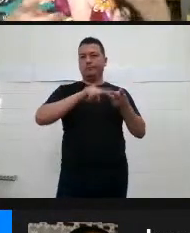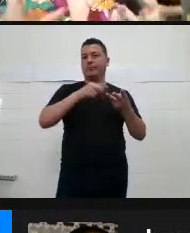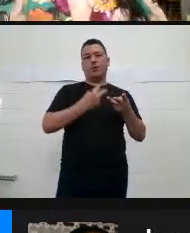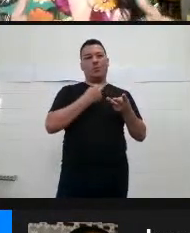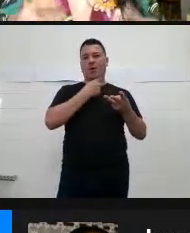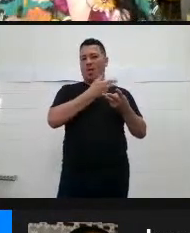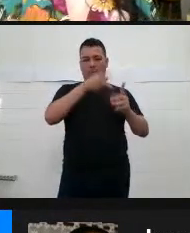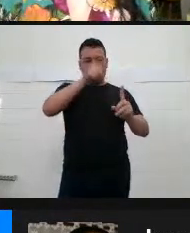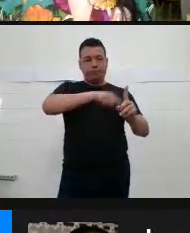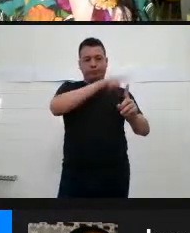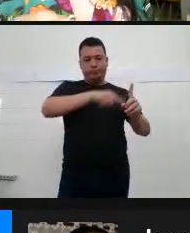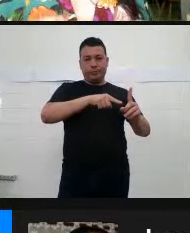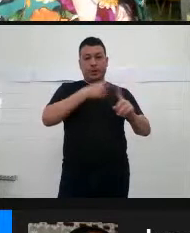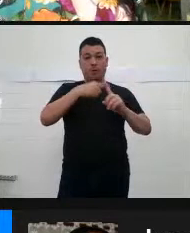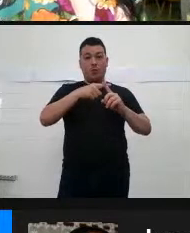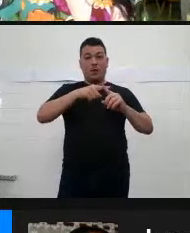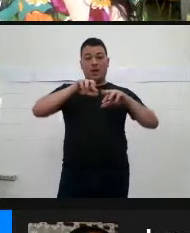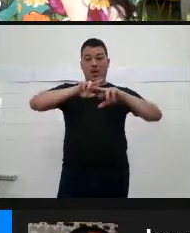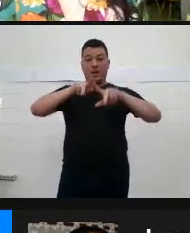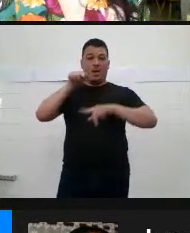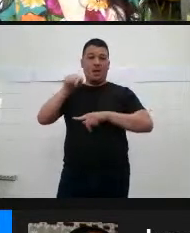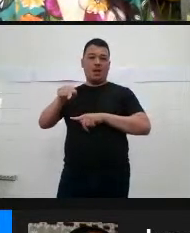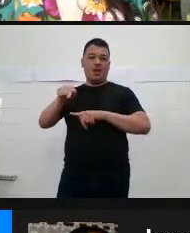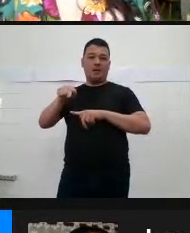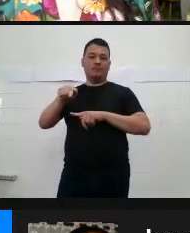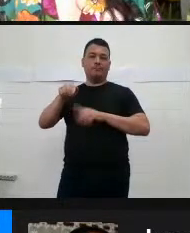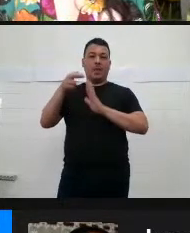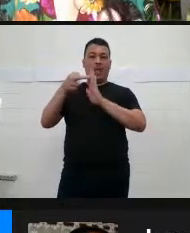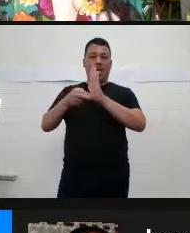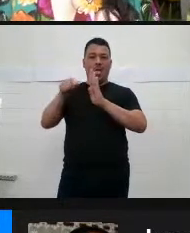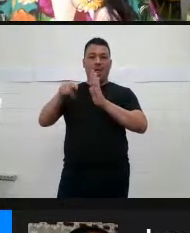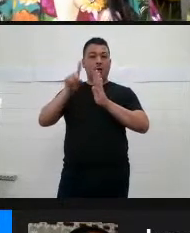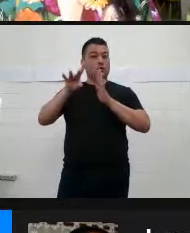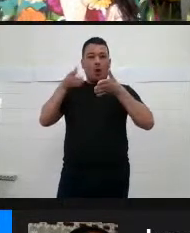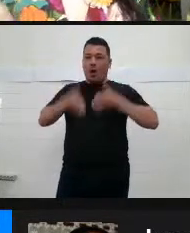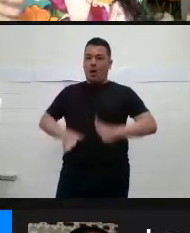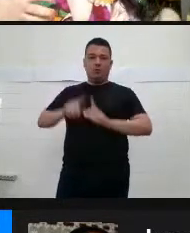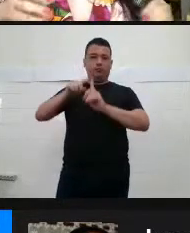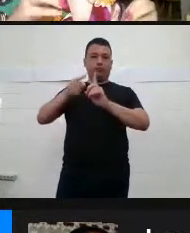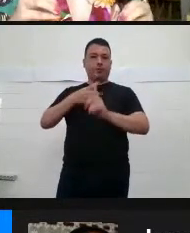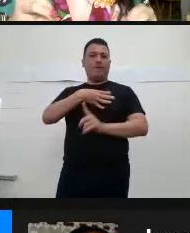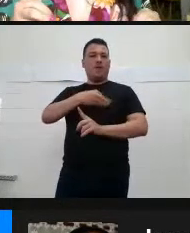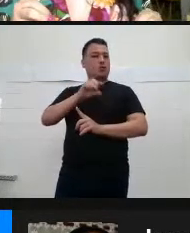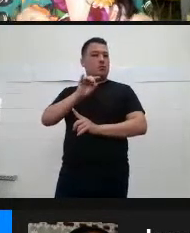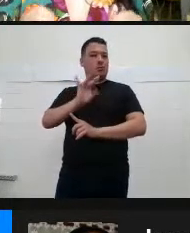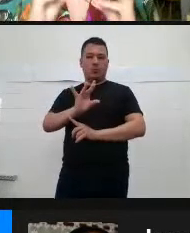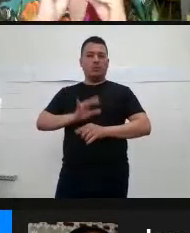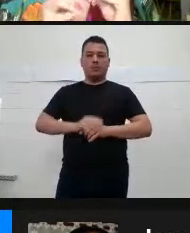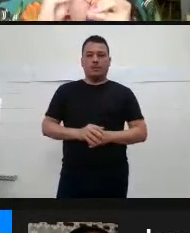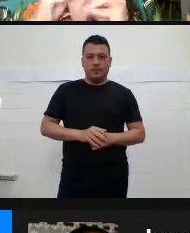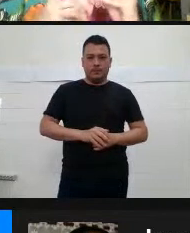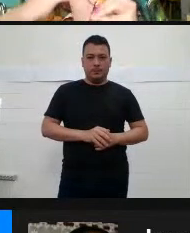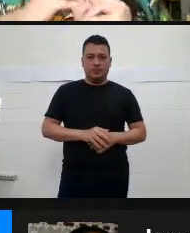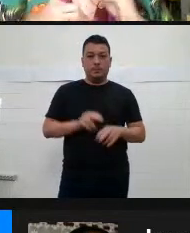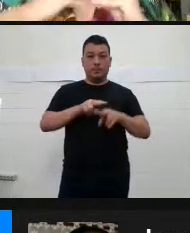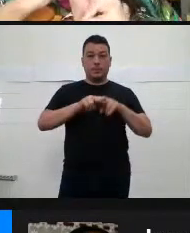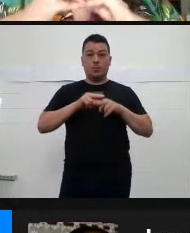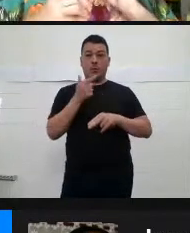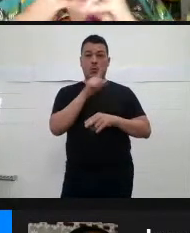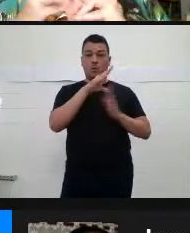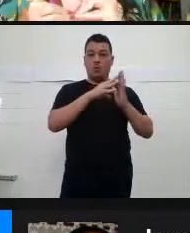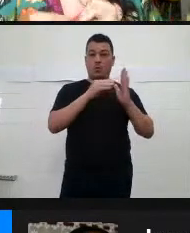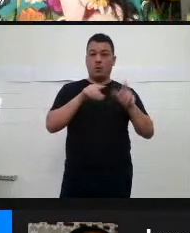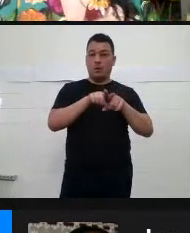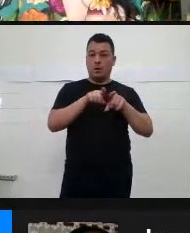dessa dimensão, né, da reprodução. E aí, claro, que um outro elemento que vai